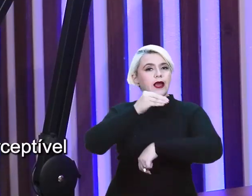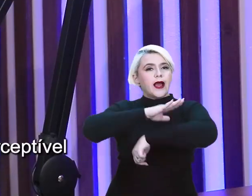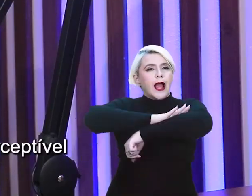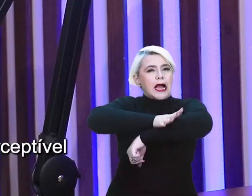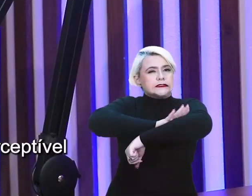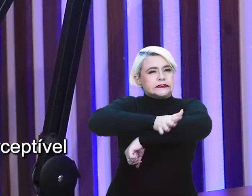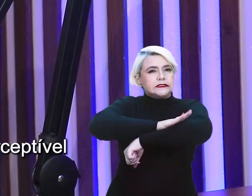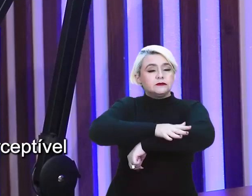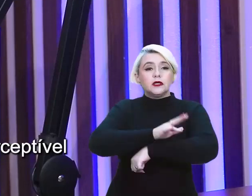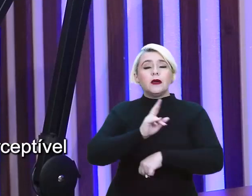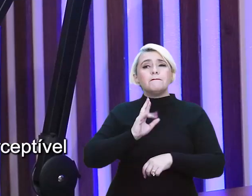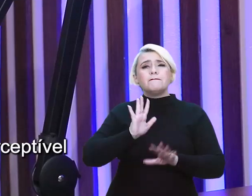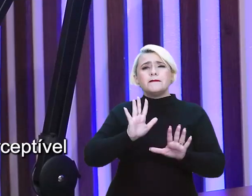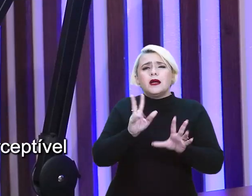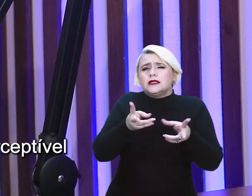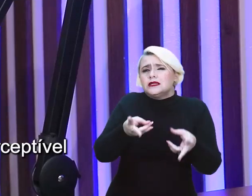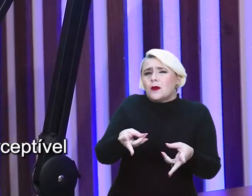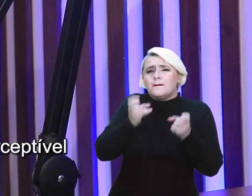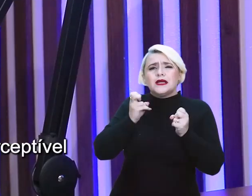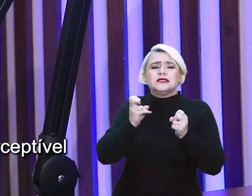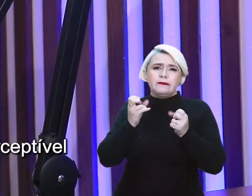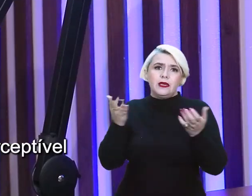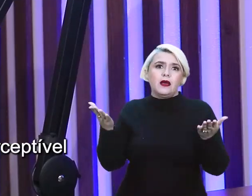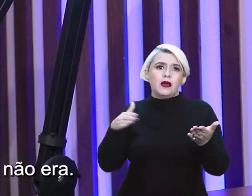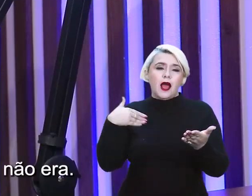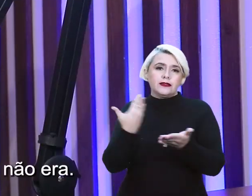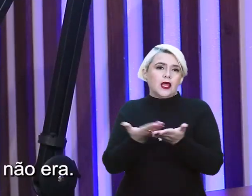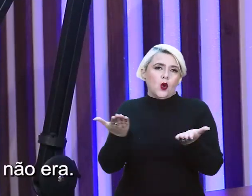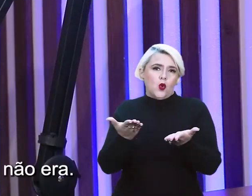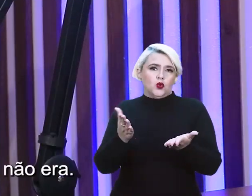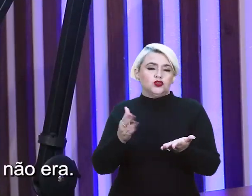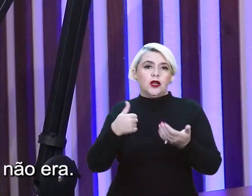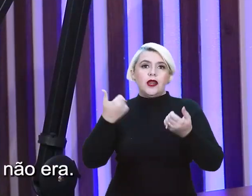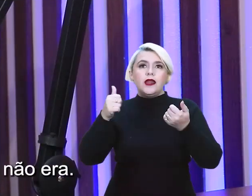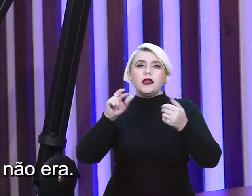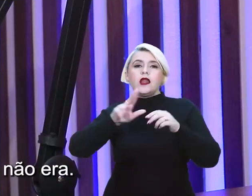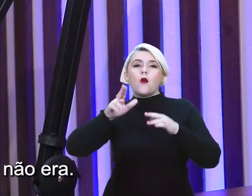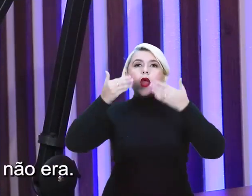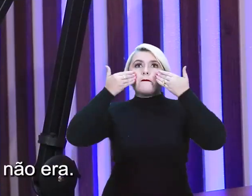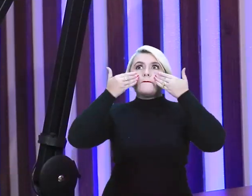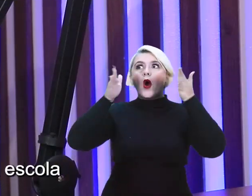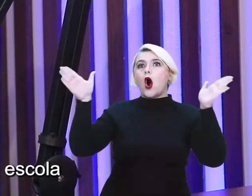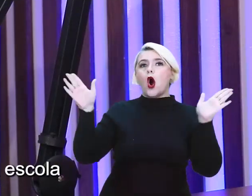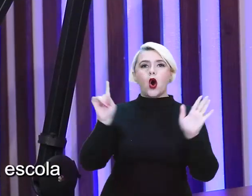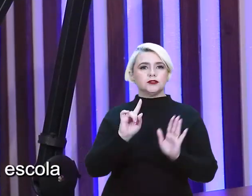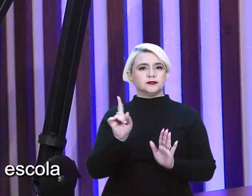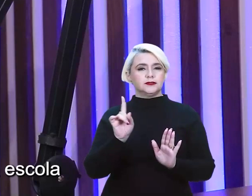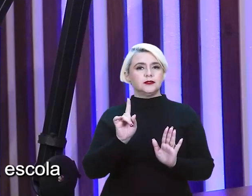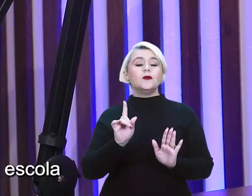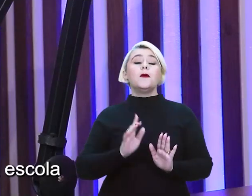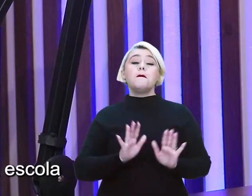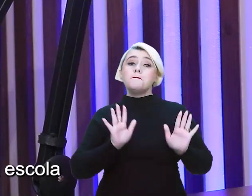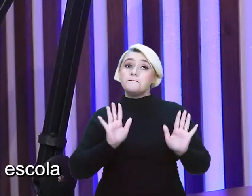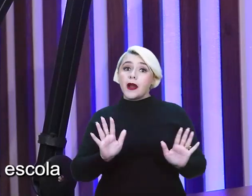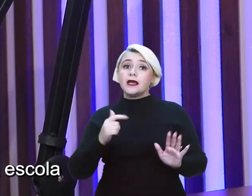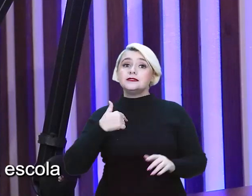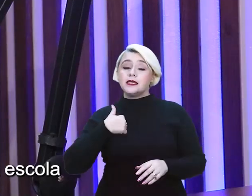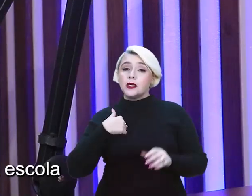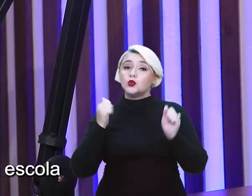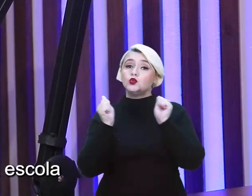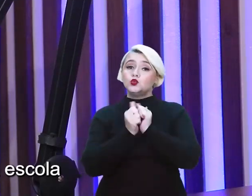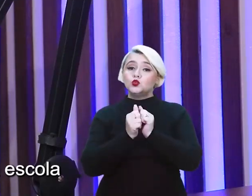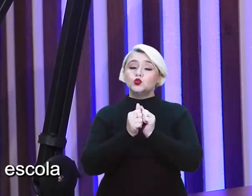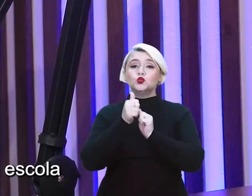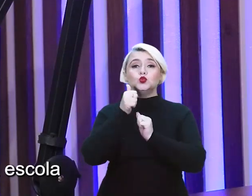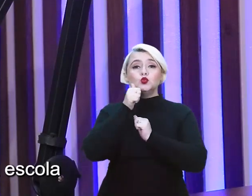tão perceptível como os dias atuais. Era tão escancarado Não como era, hoje. não era, mas eu e meus